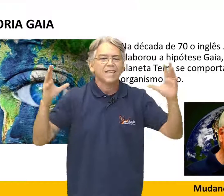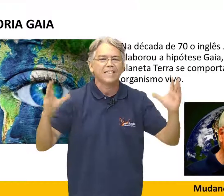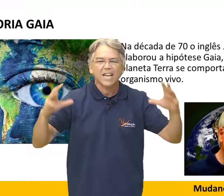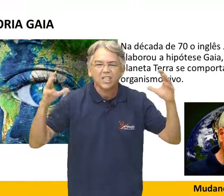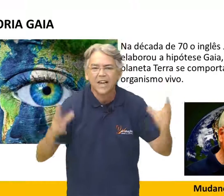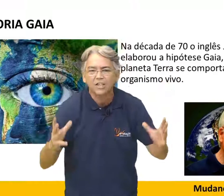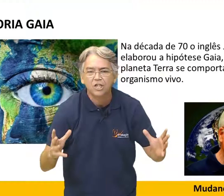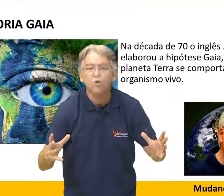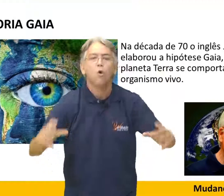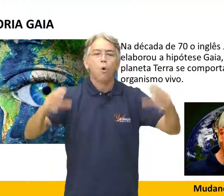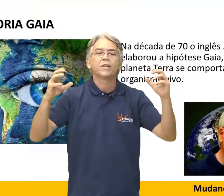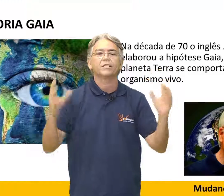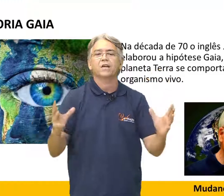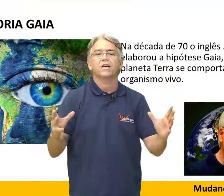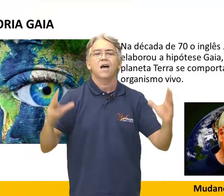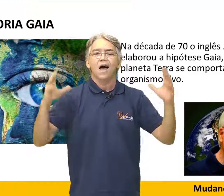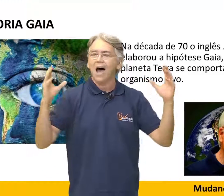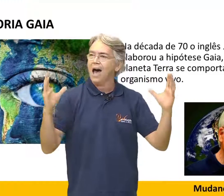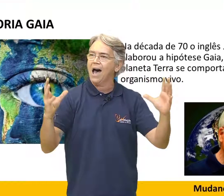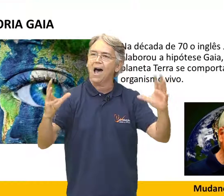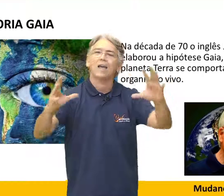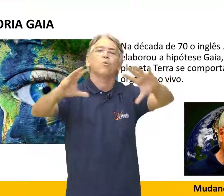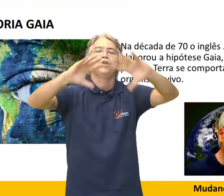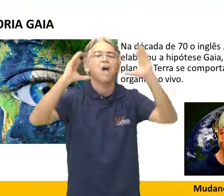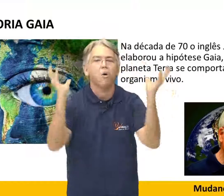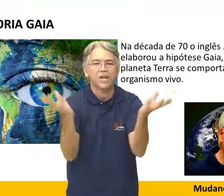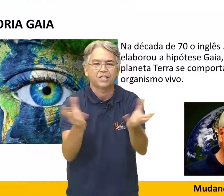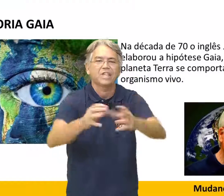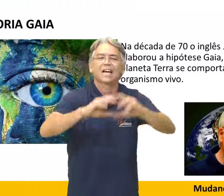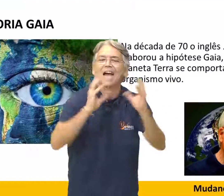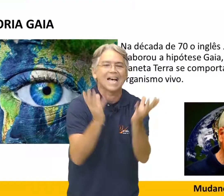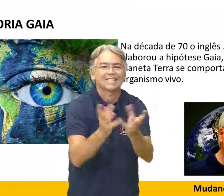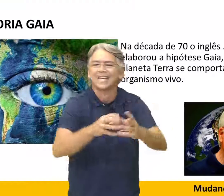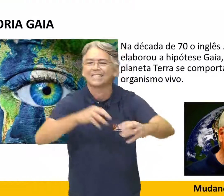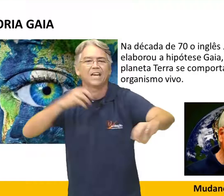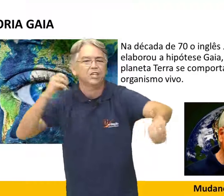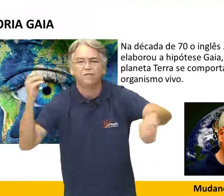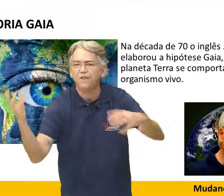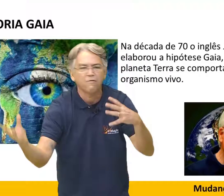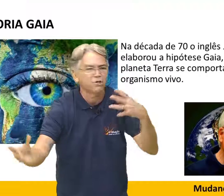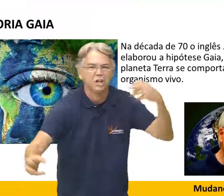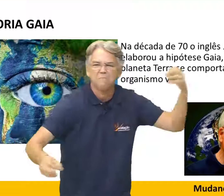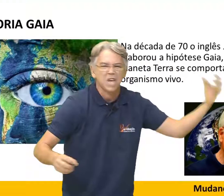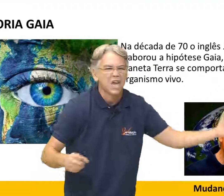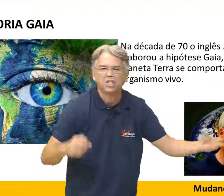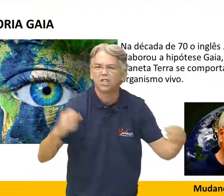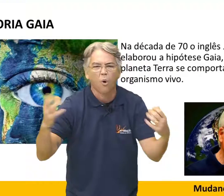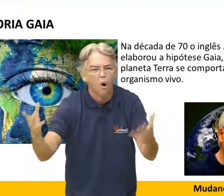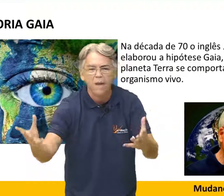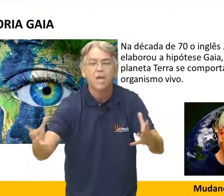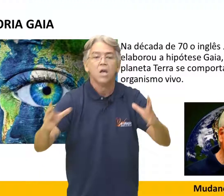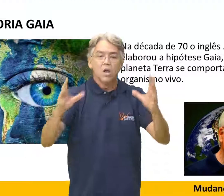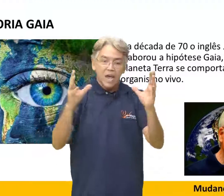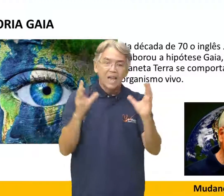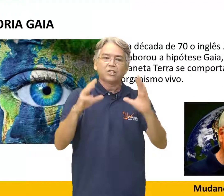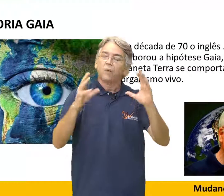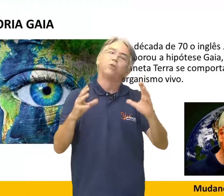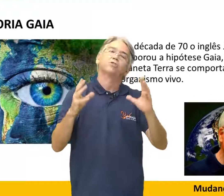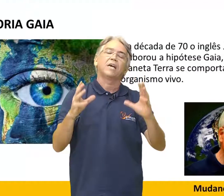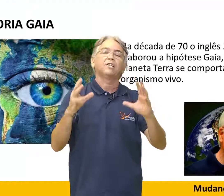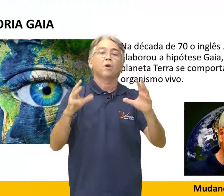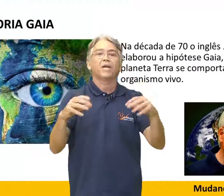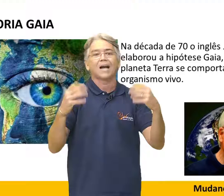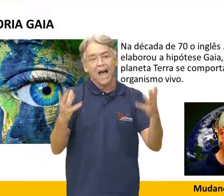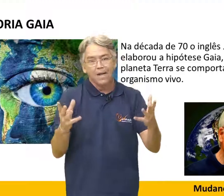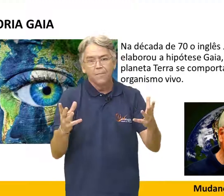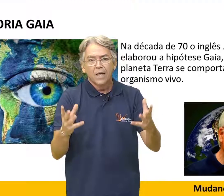conseguiu entender direitinho o que seria a união entre casa, seres vivos, ambiente, homem. Ele chamou isso